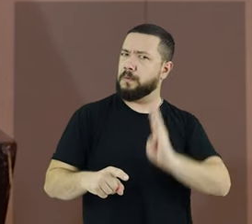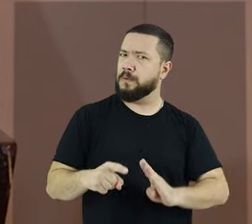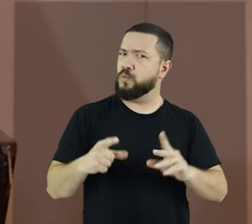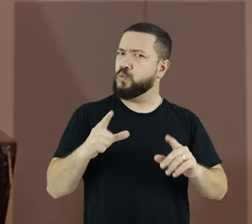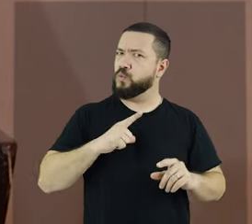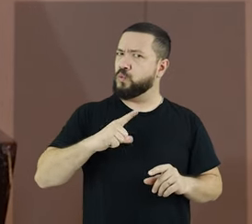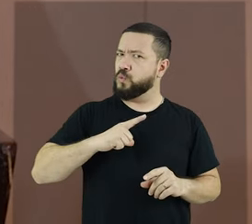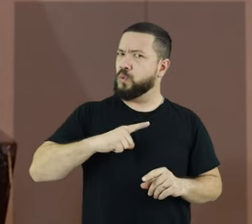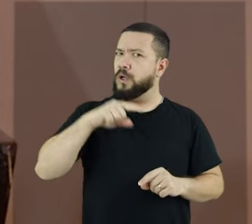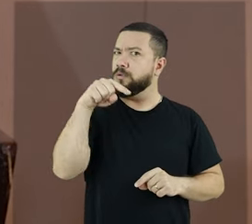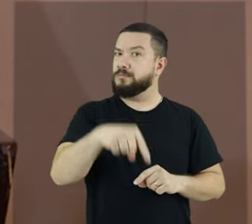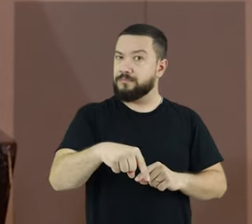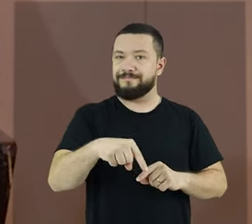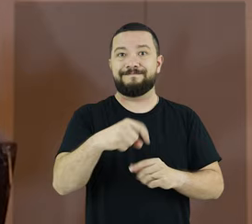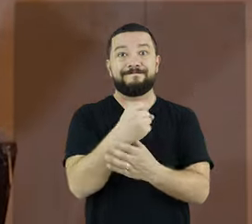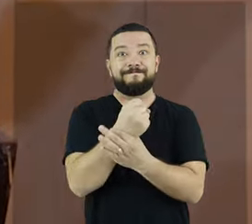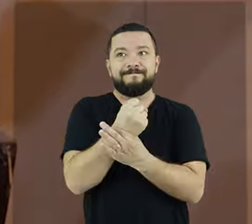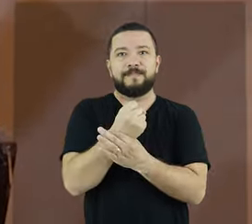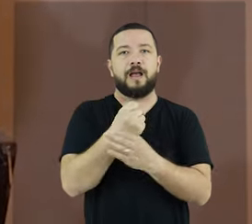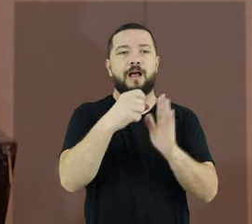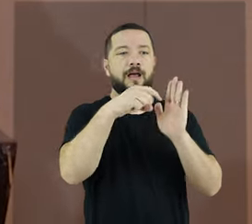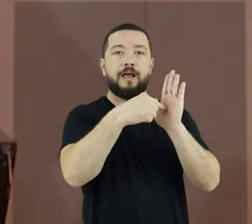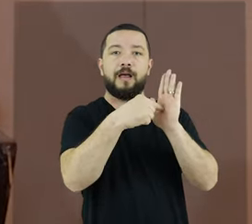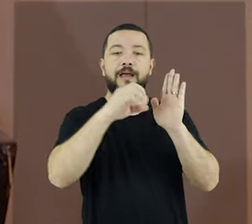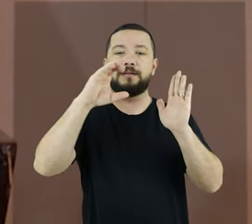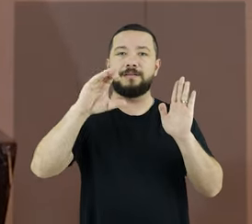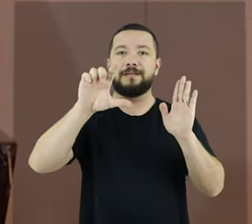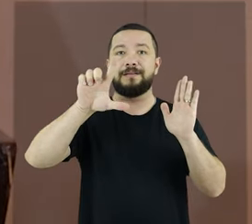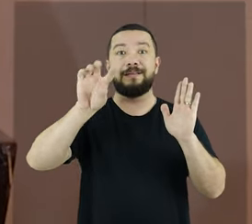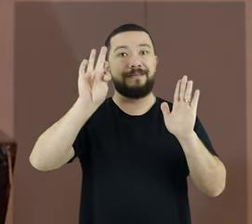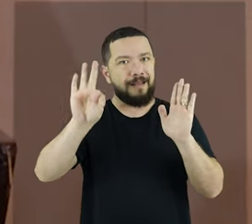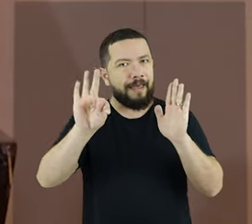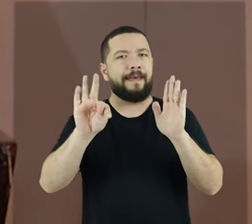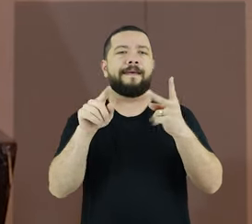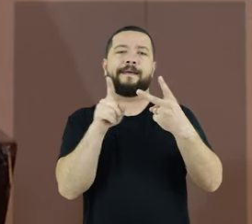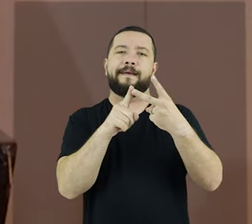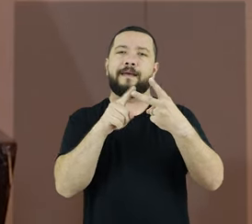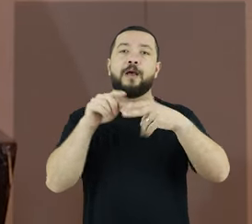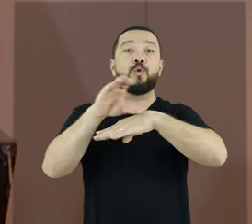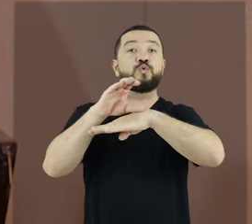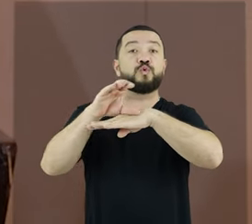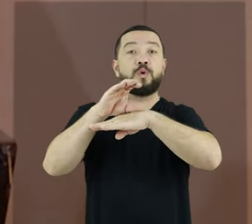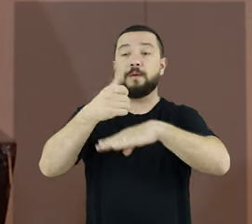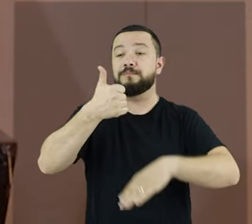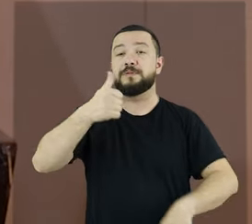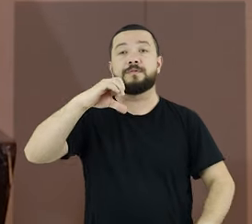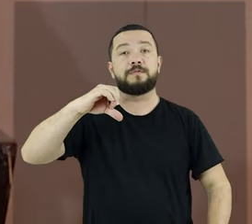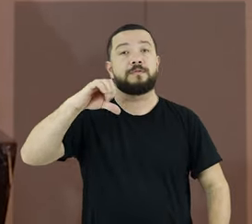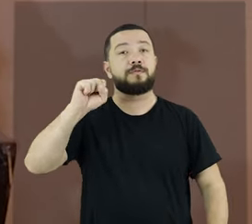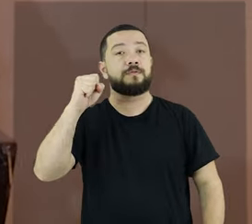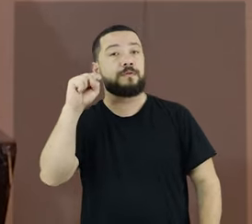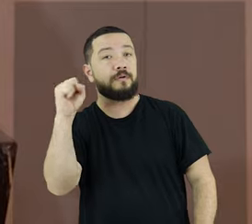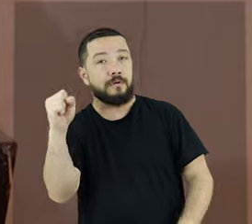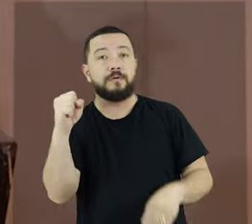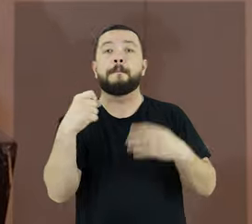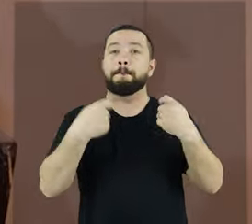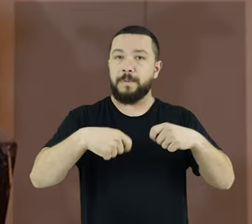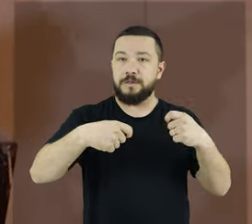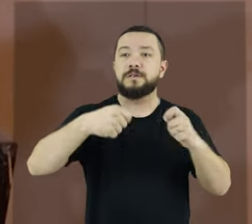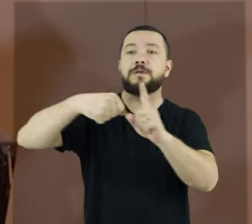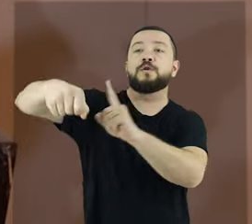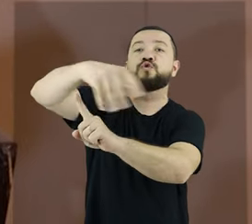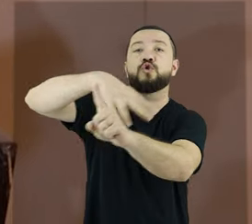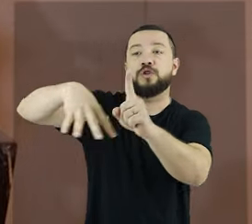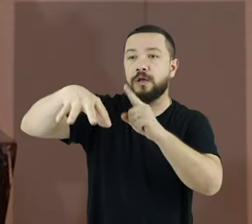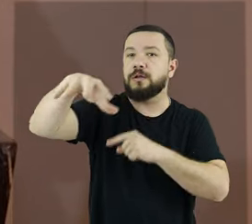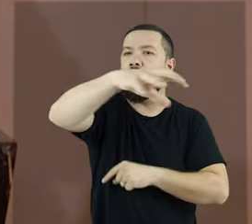brasileira também, desde a CLT, passando pela Constituição de 88, e por isso é preciso que haja uma conjugação de